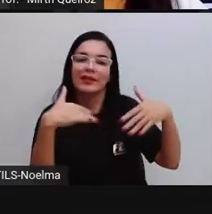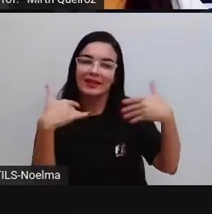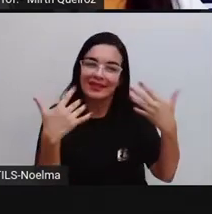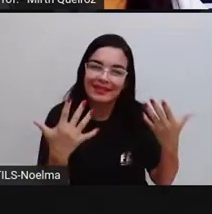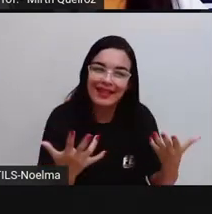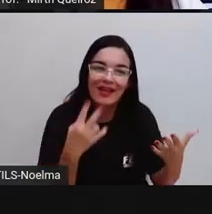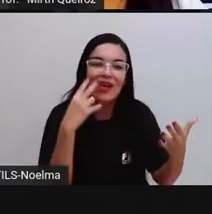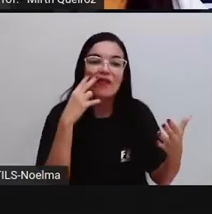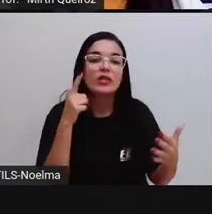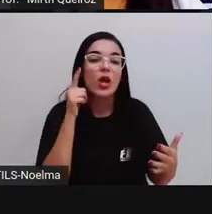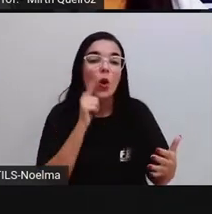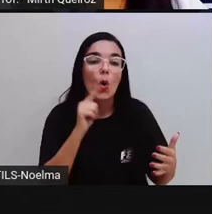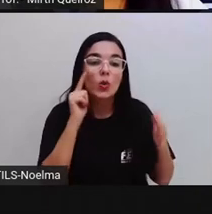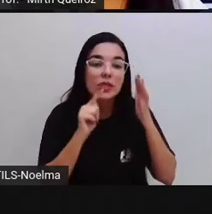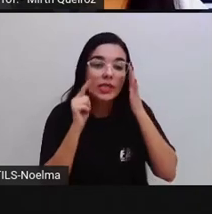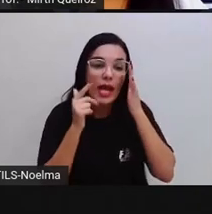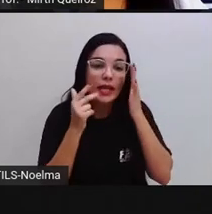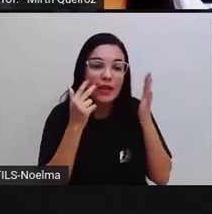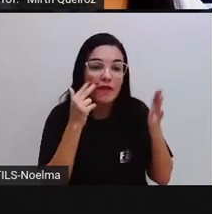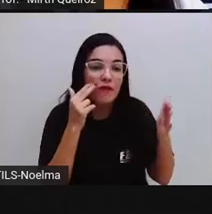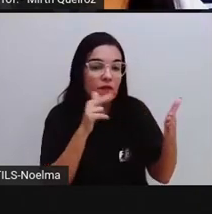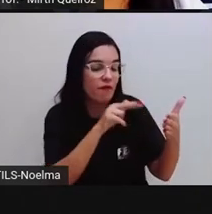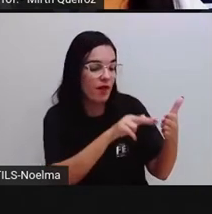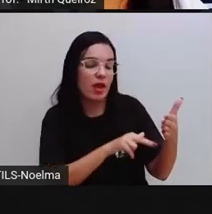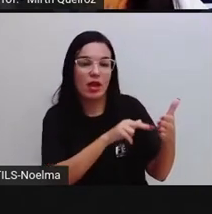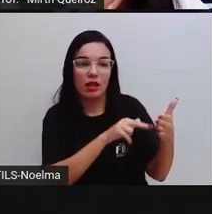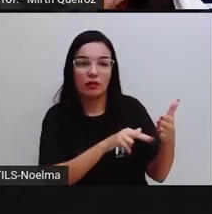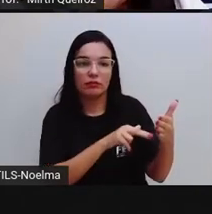três fases, certo?